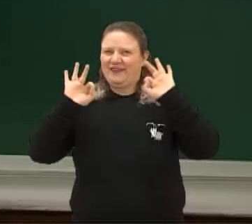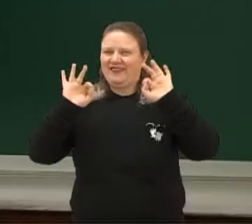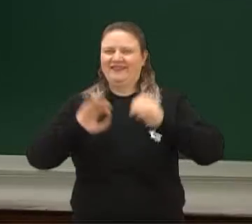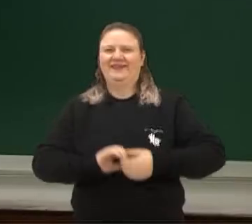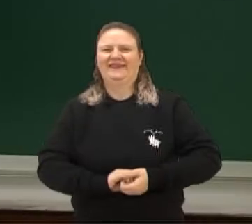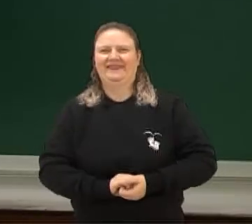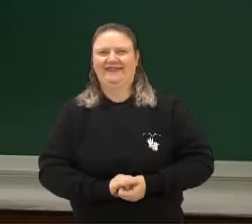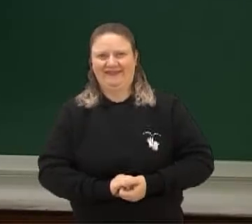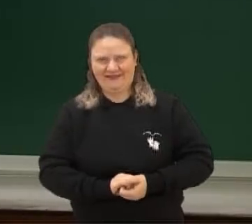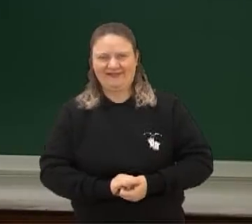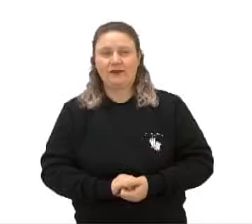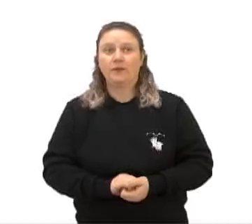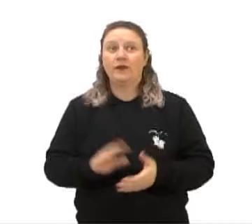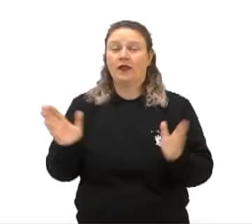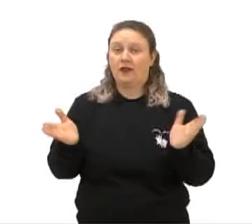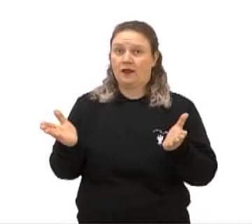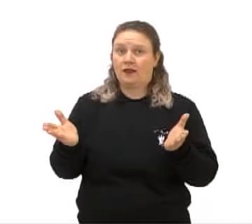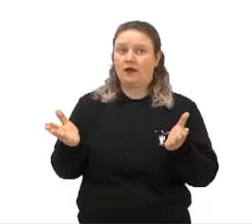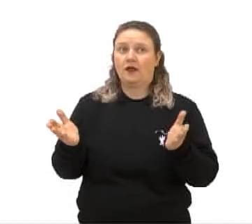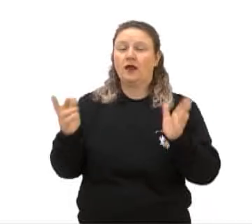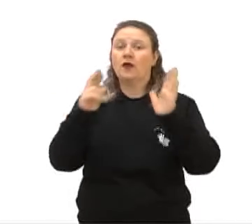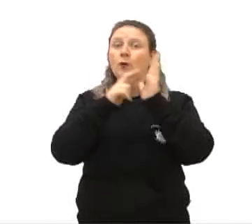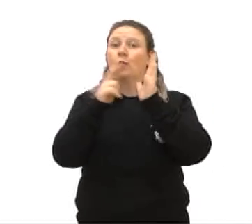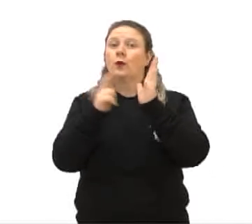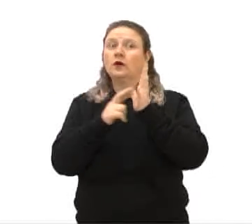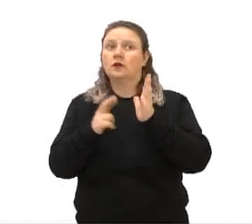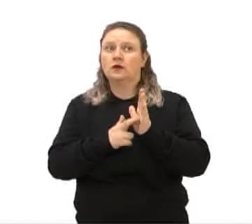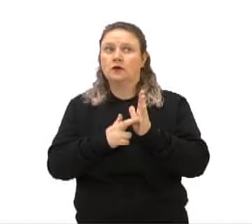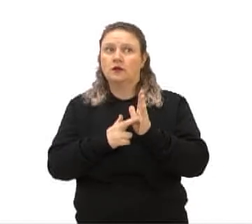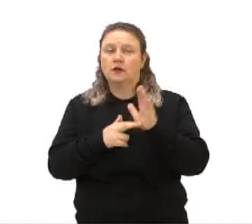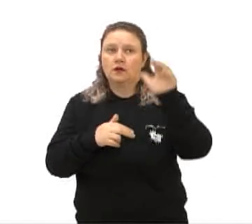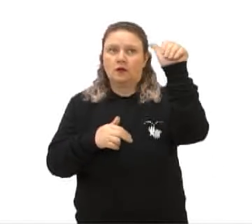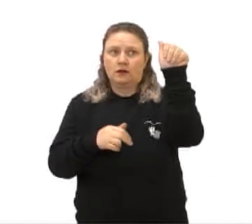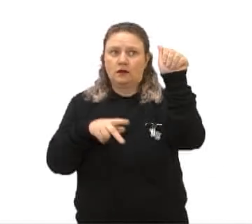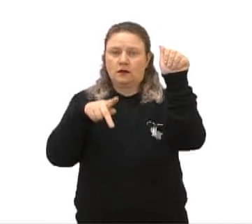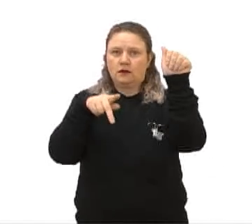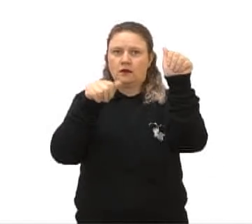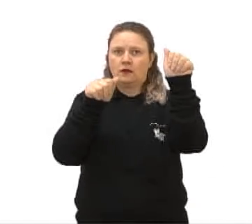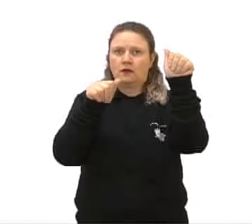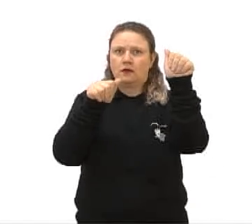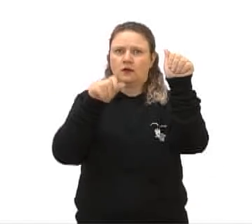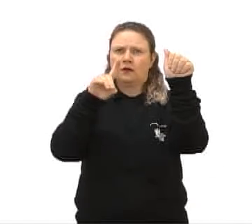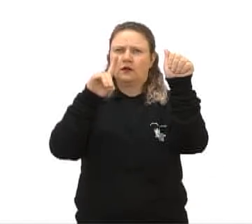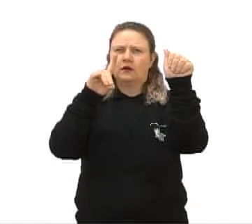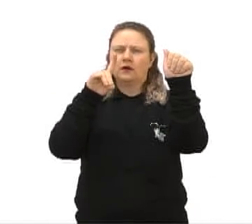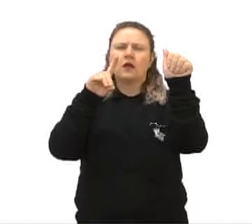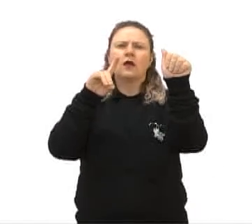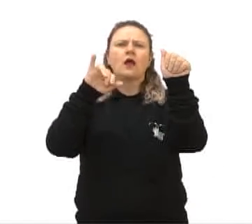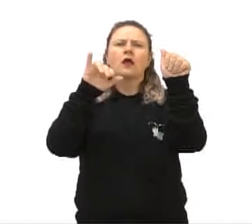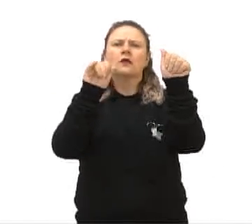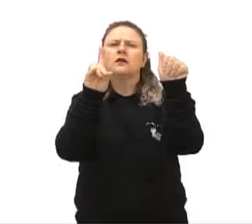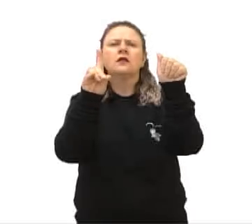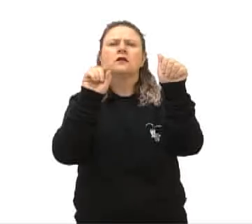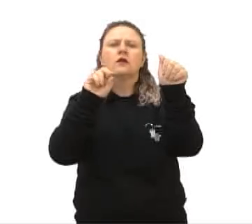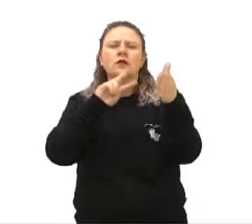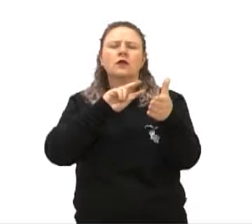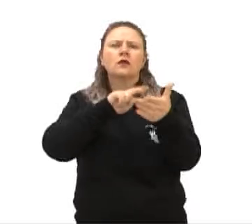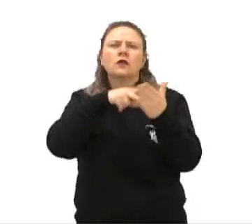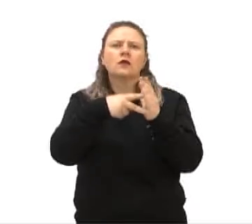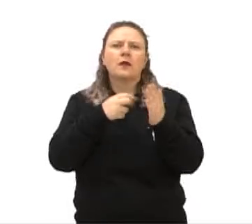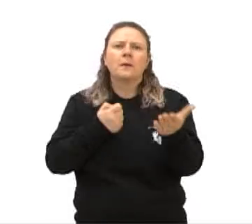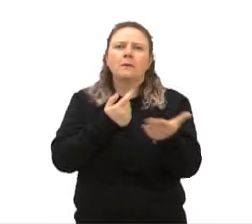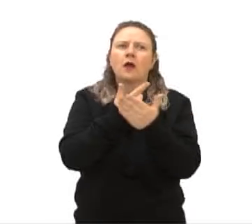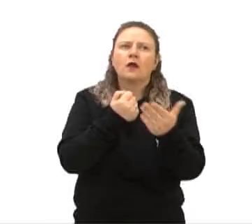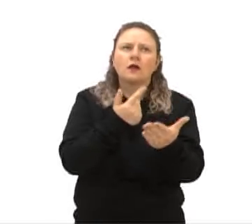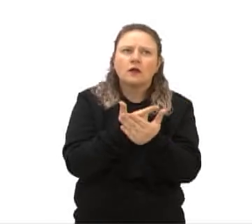respostas. Paid my dues significa paguei minhas dívidas. Paid